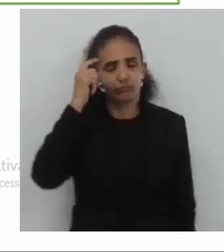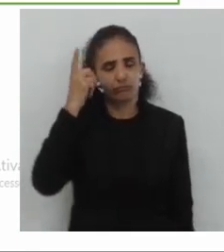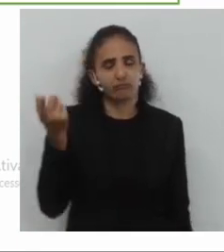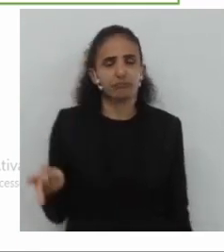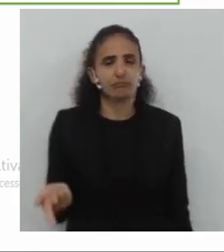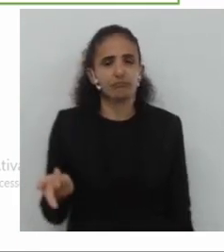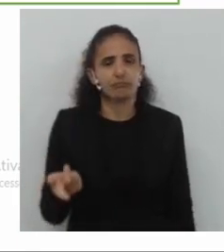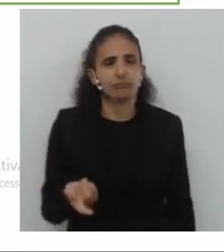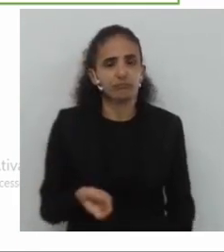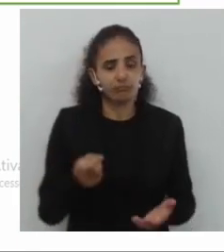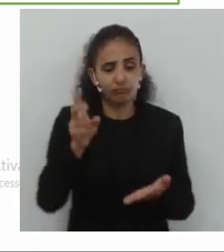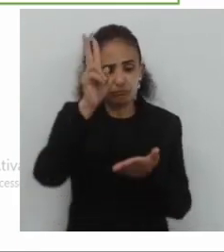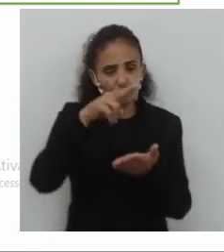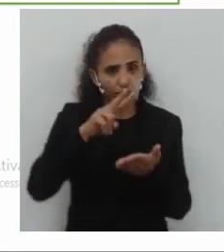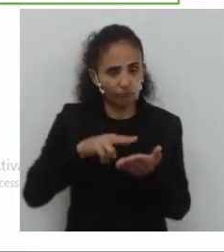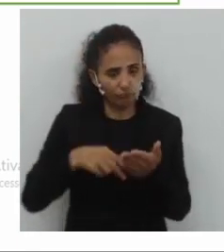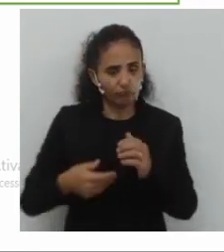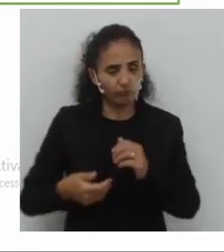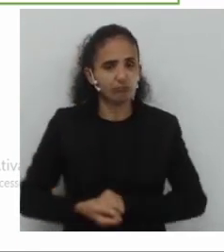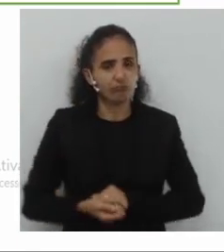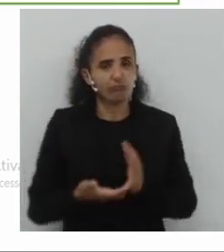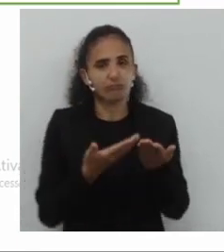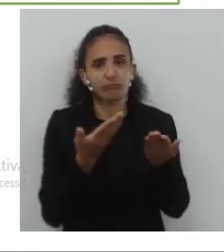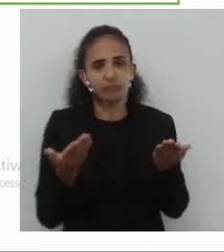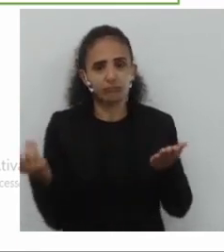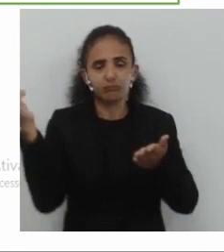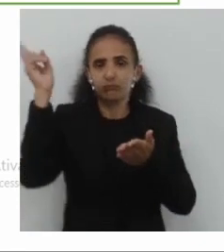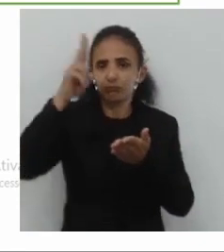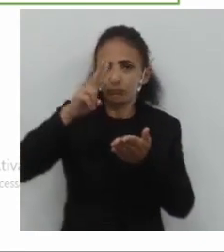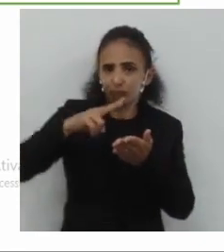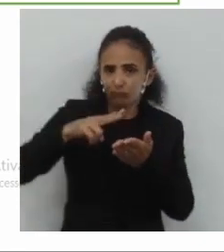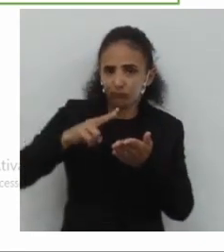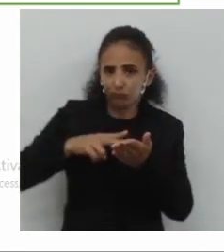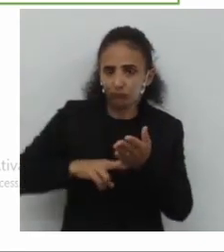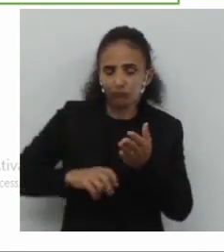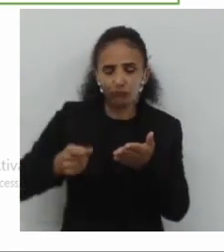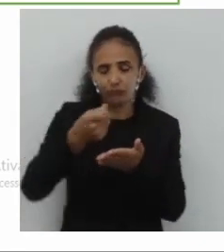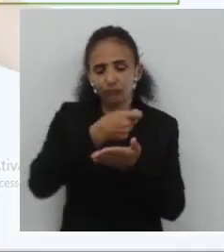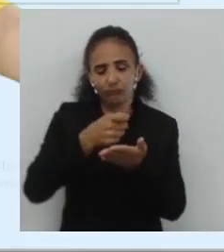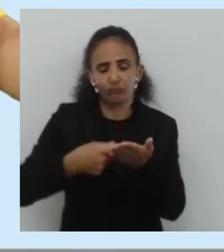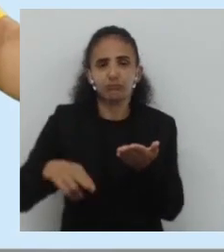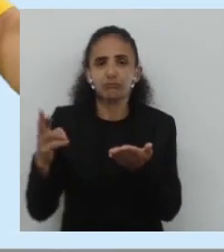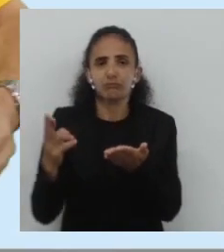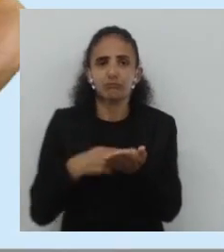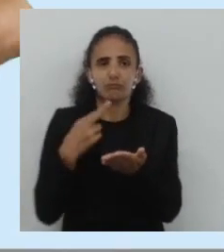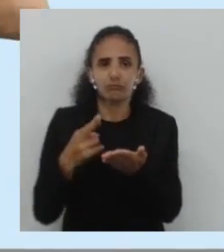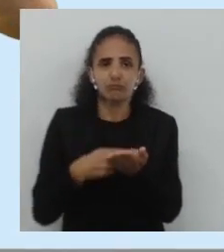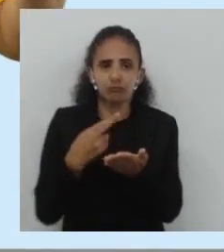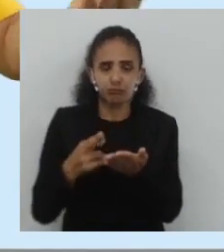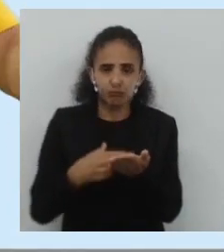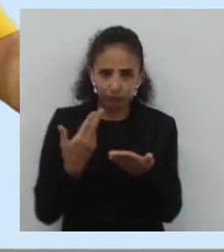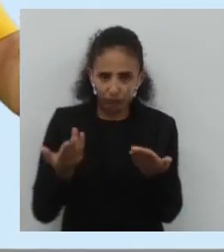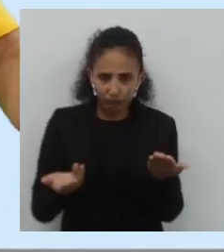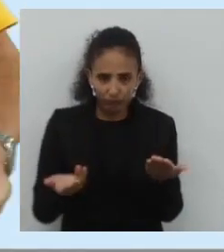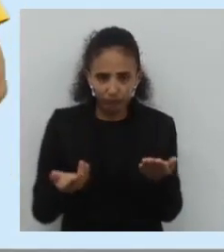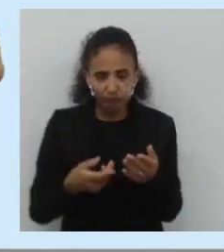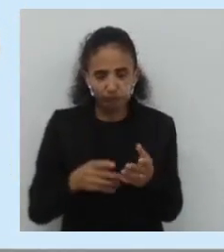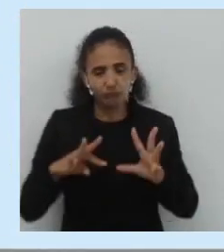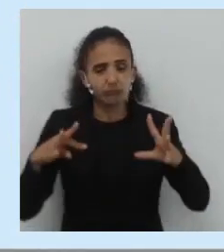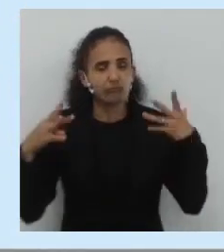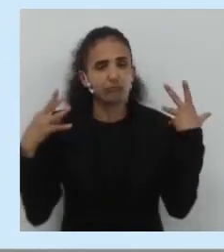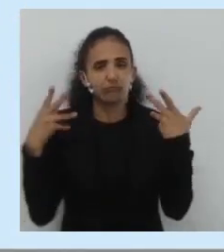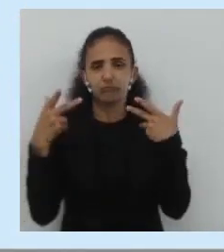leitor potencial, certo? Então, no caso, se eu escrevo para uma revista sobre carros,